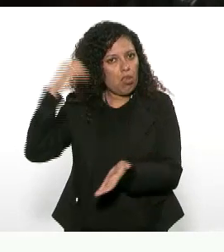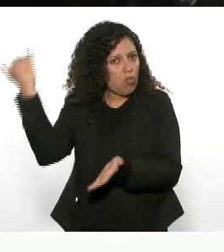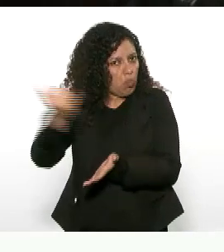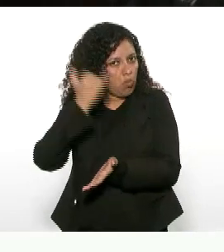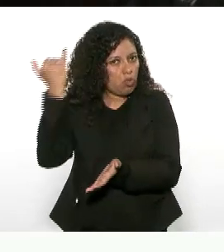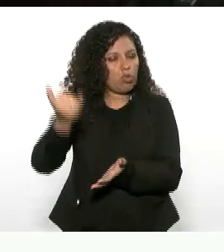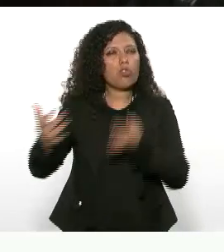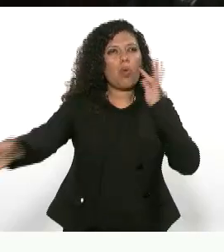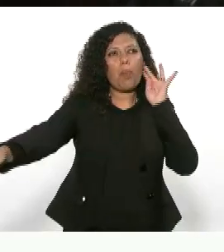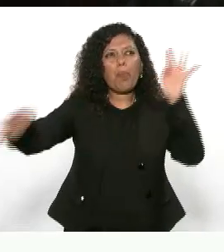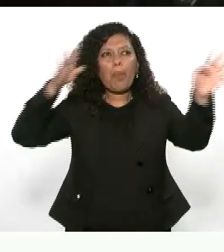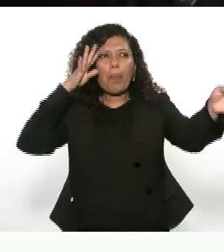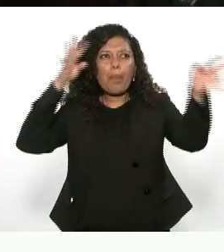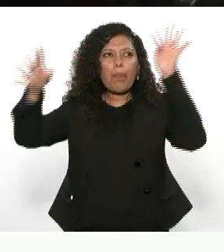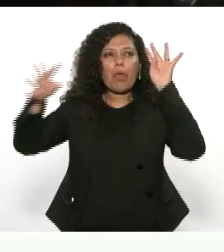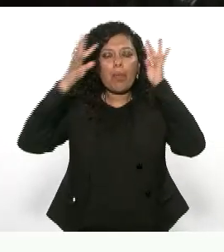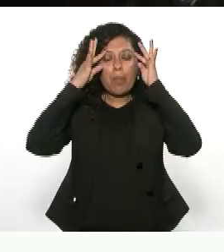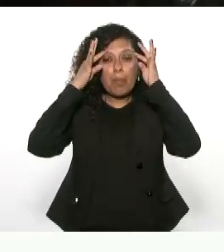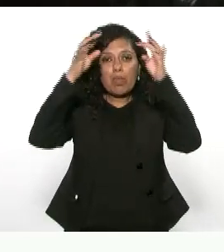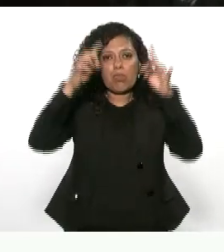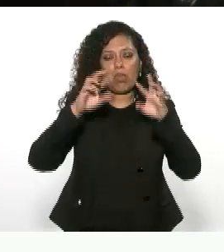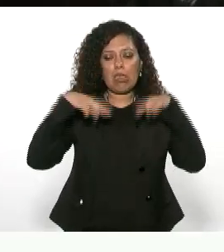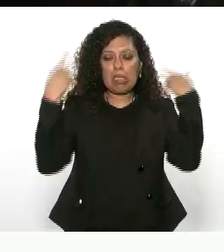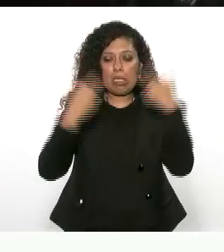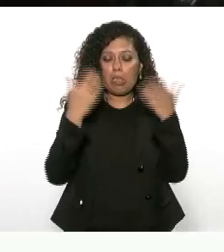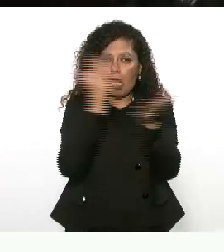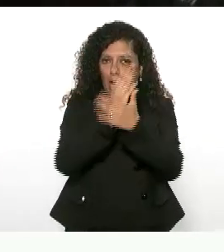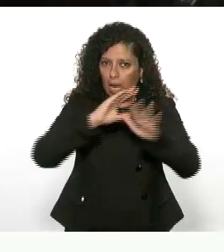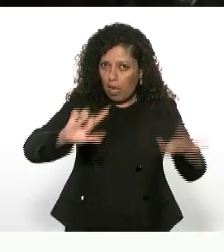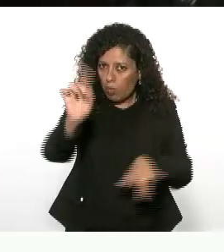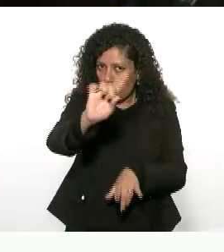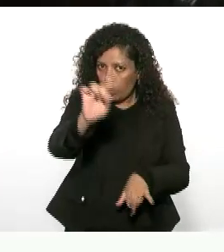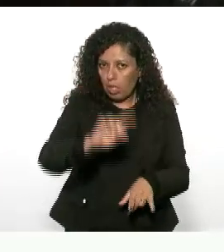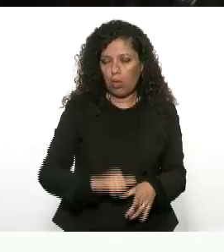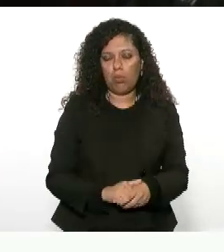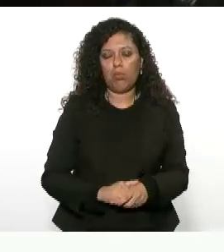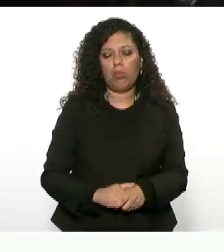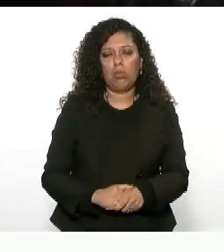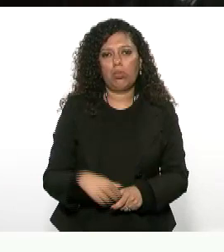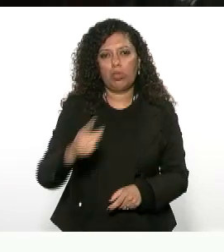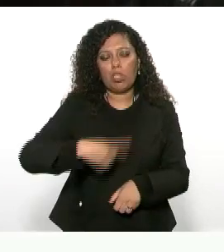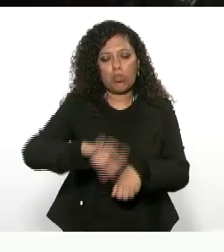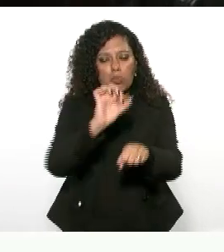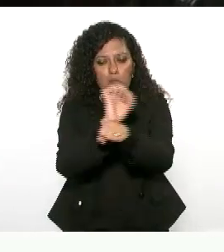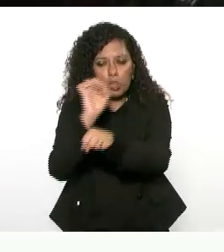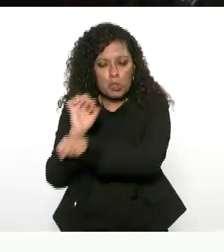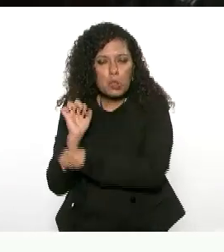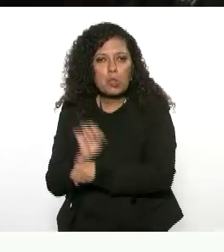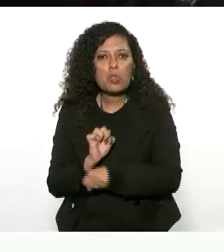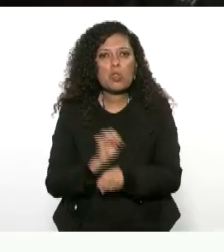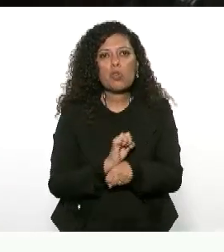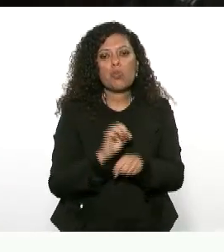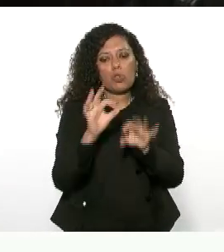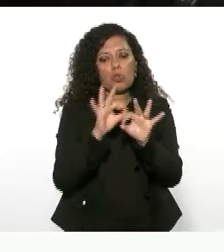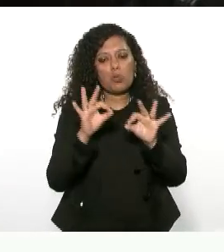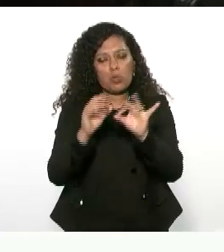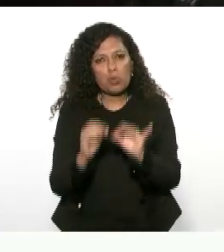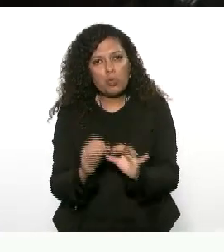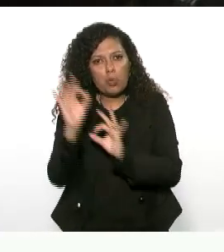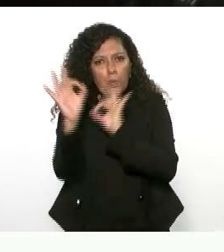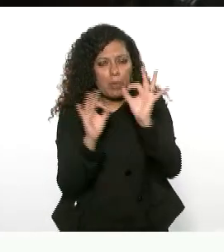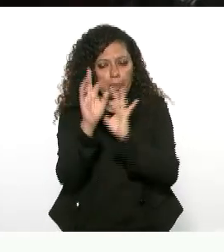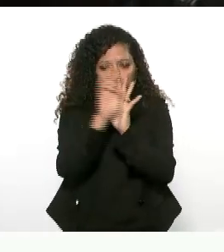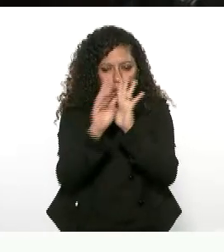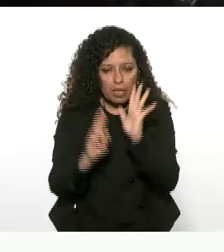pudemos refletir, dizer que essa audiência não termina aqui, nós vamos aguardar as contribuições e produzir um relatório